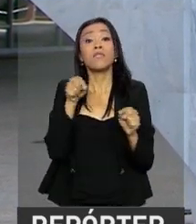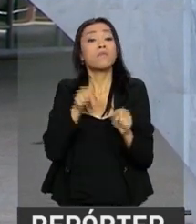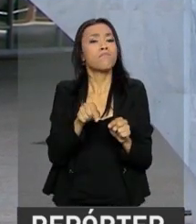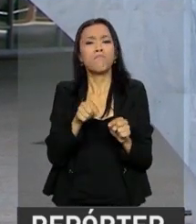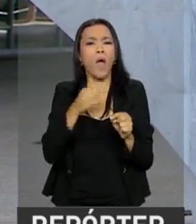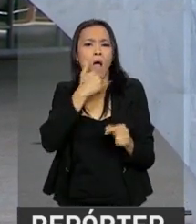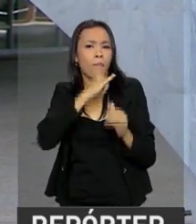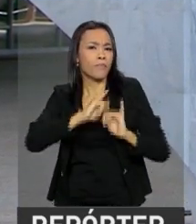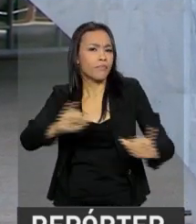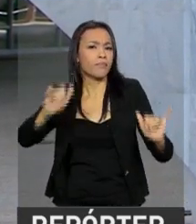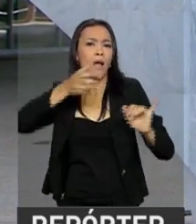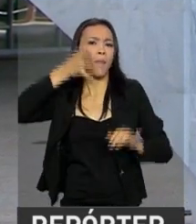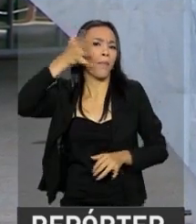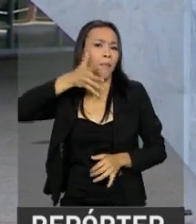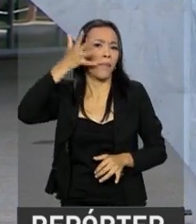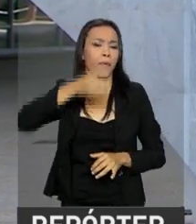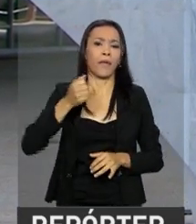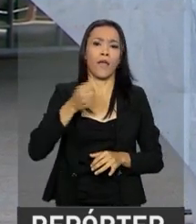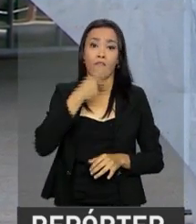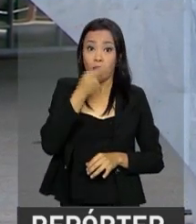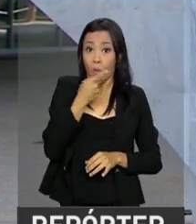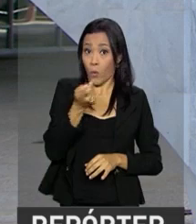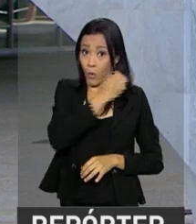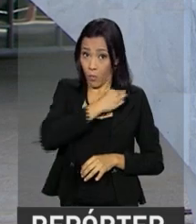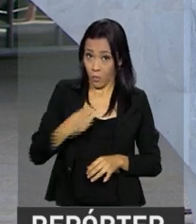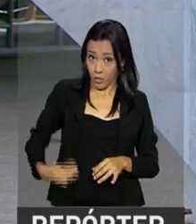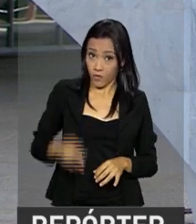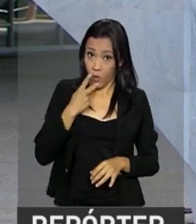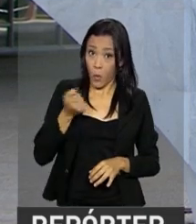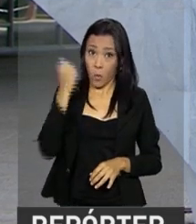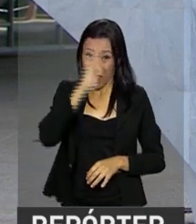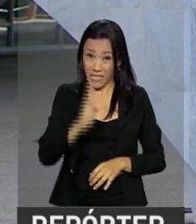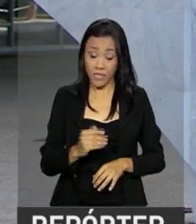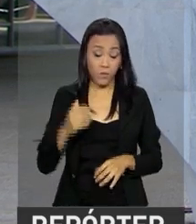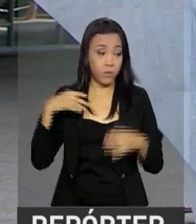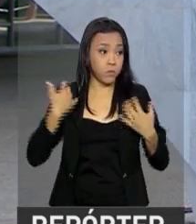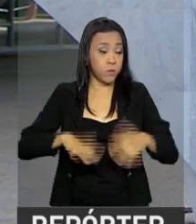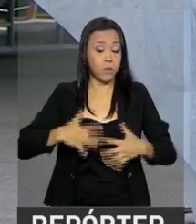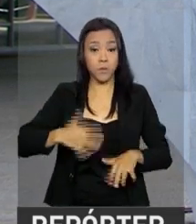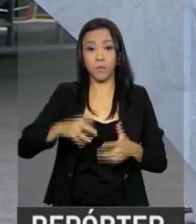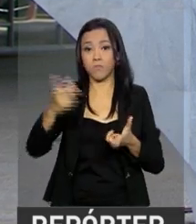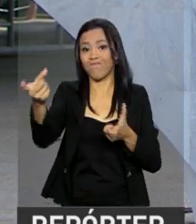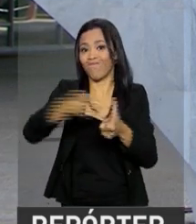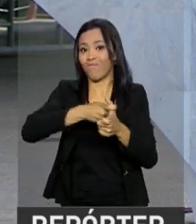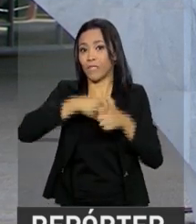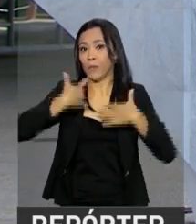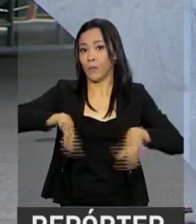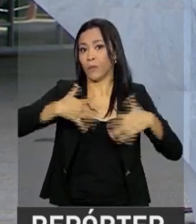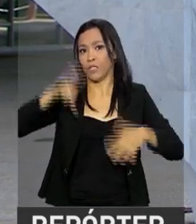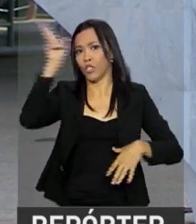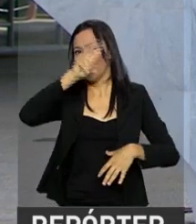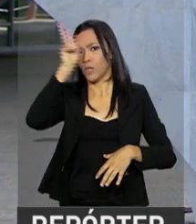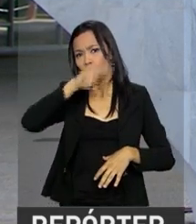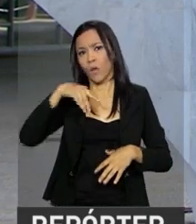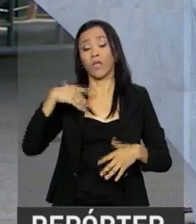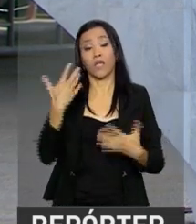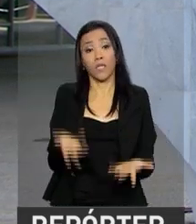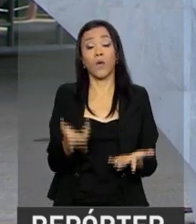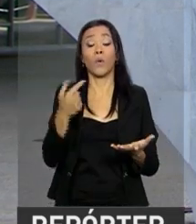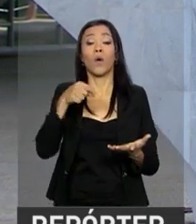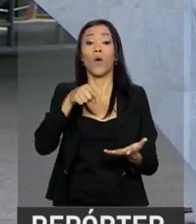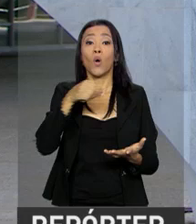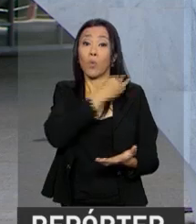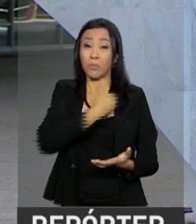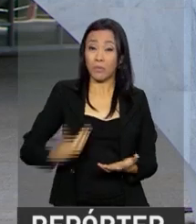Henrique Meirelles, começa dizendo que o Brasil vive atualmente a maior crise da sua história. Segundo o ministro, o governo vinha